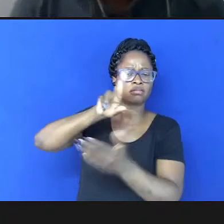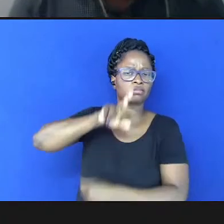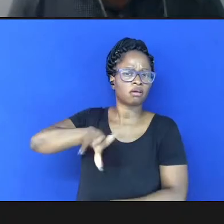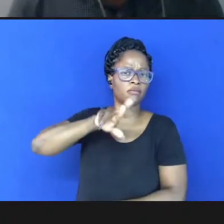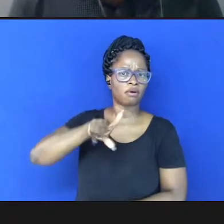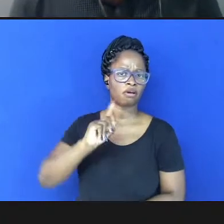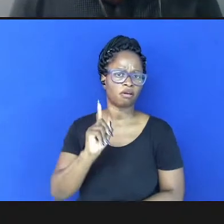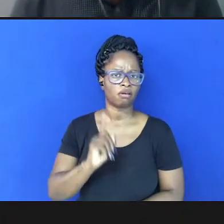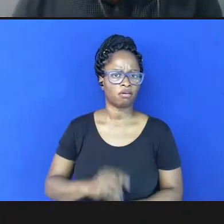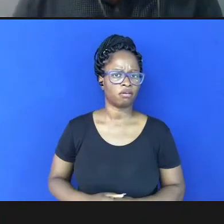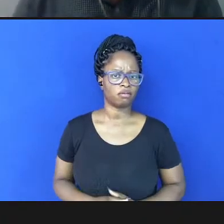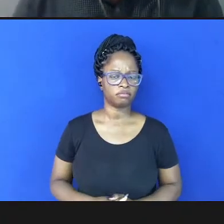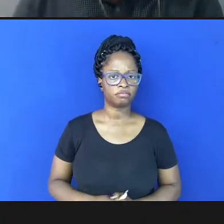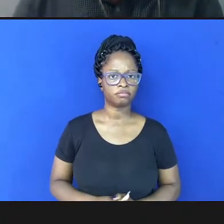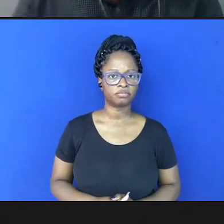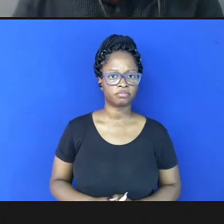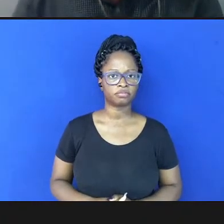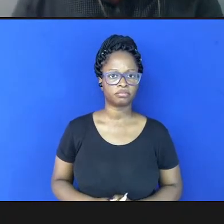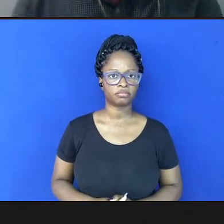e